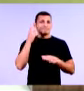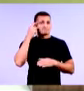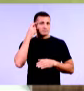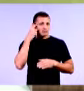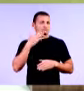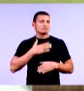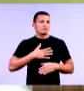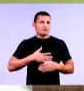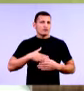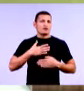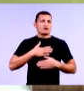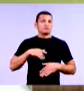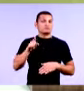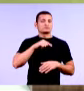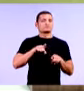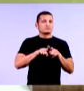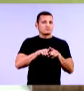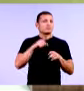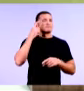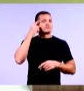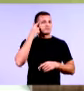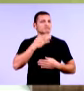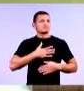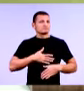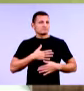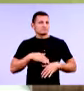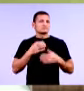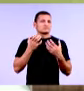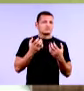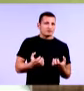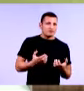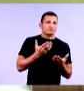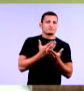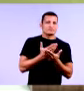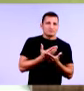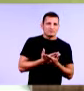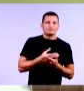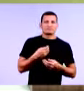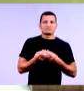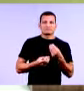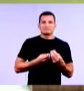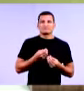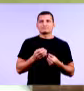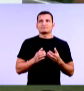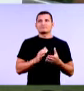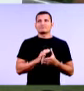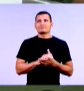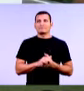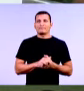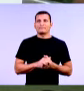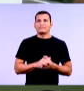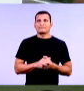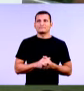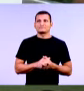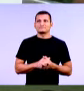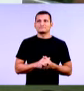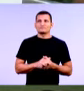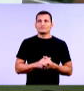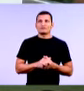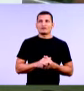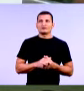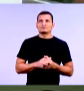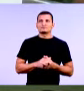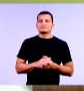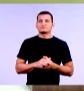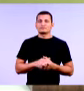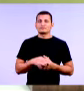devagar, vocês também vão pensar, que aula chata, que aula monótona, que aula... Exato. Exatamente. Bom, né? Então, assim, nós, na nossa